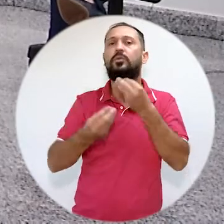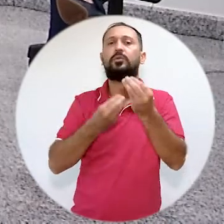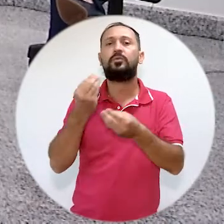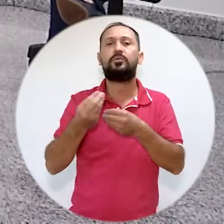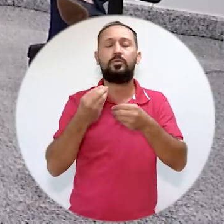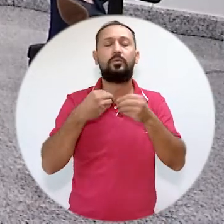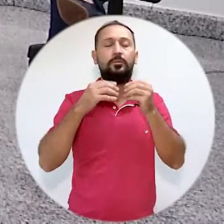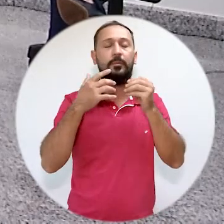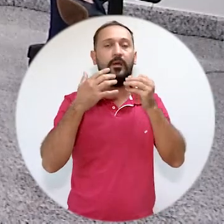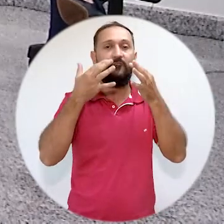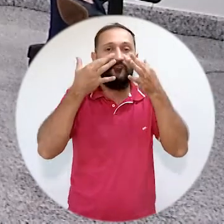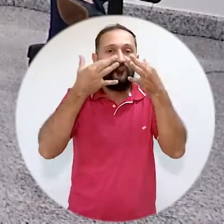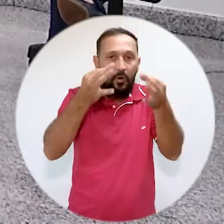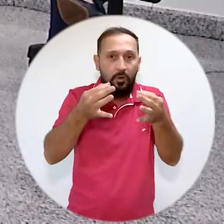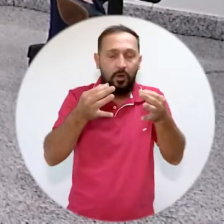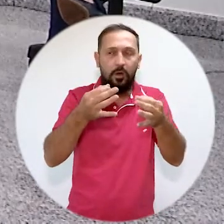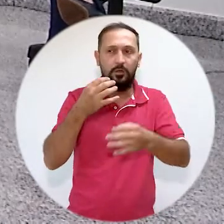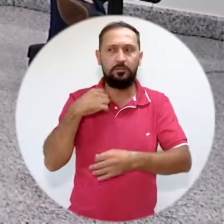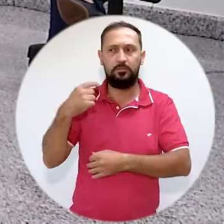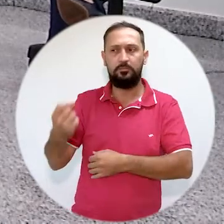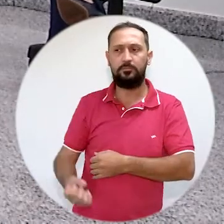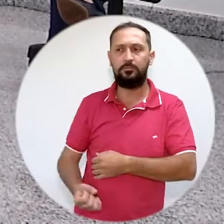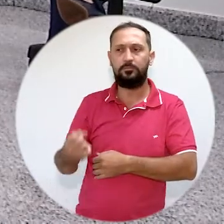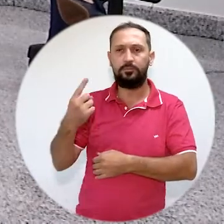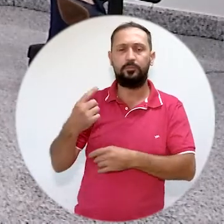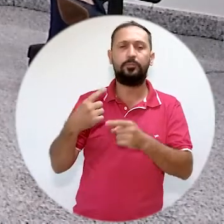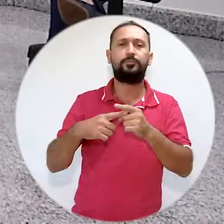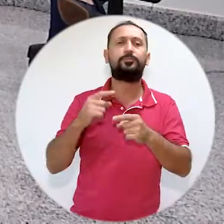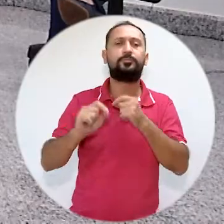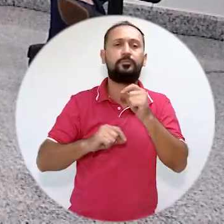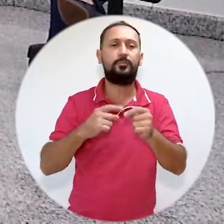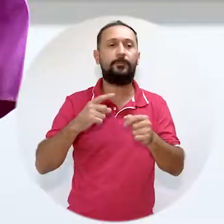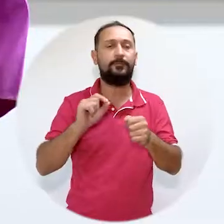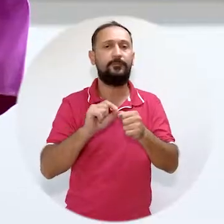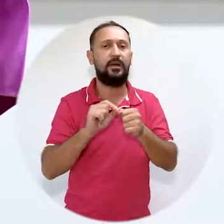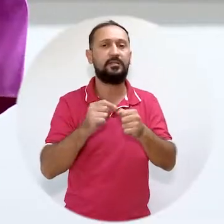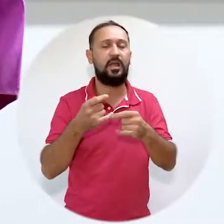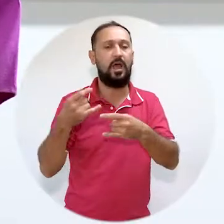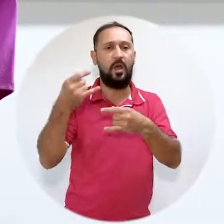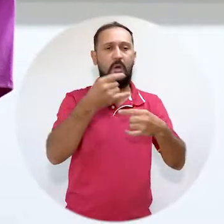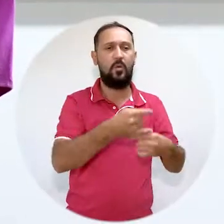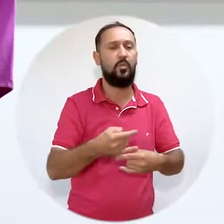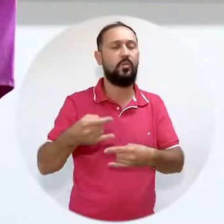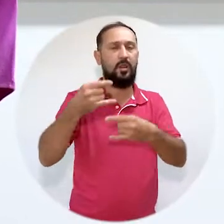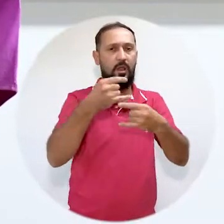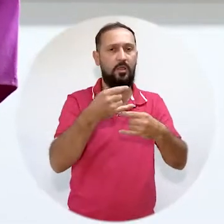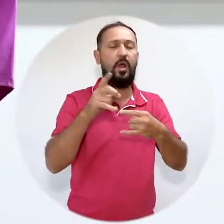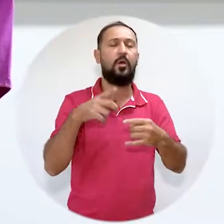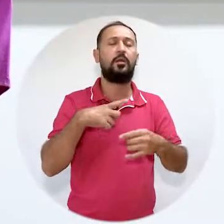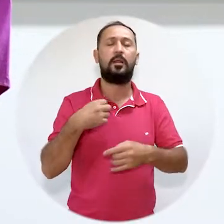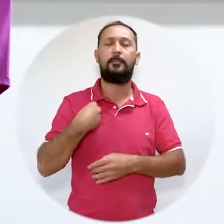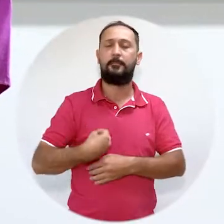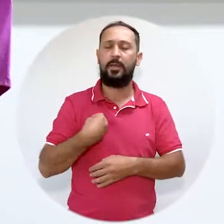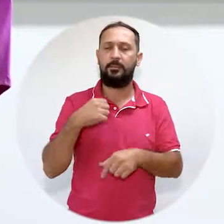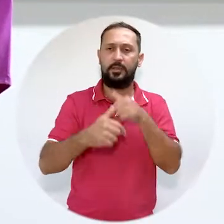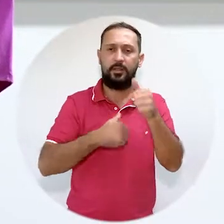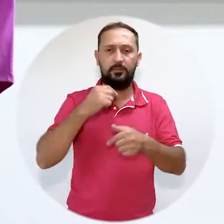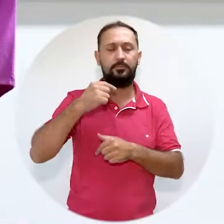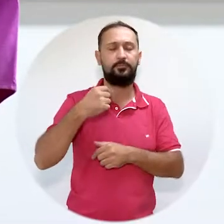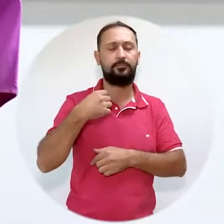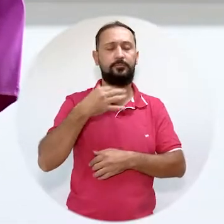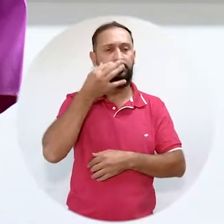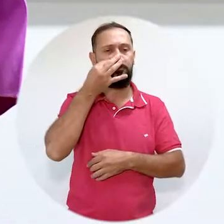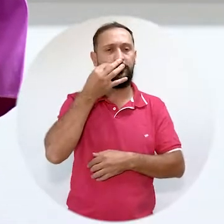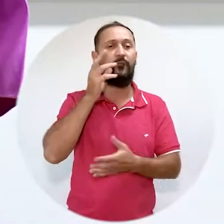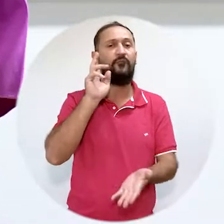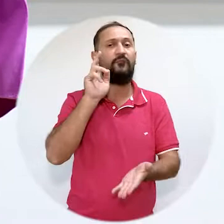de concentração, porque chocou aquilo que ele fazia no online e agora ele tem que estar lá de forma presencial.